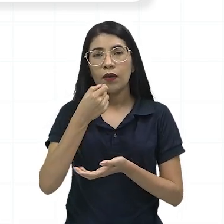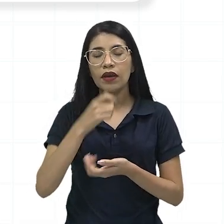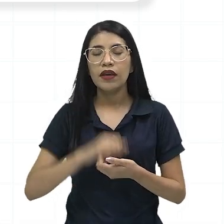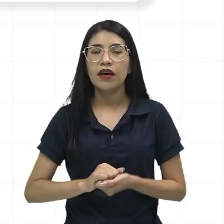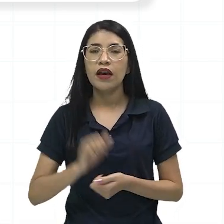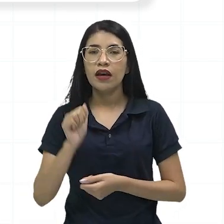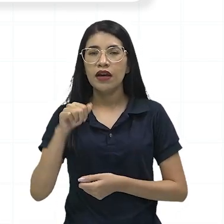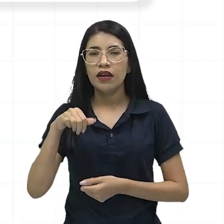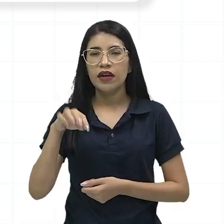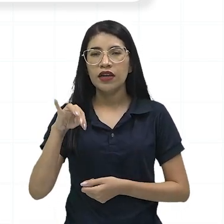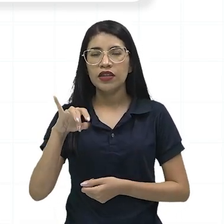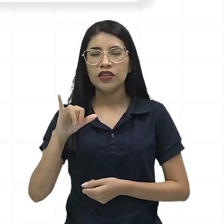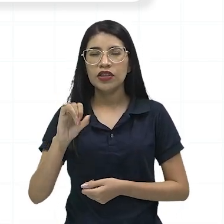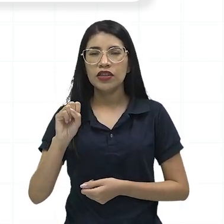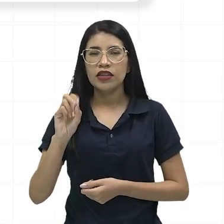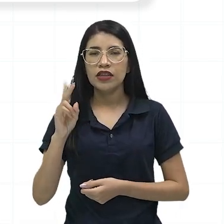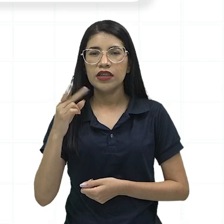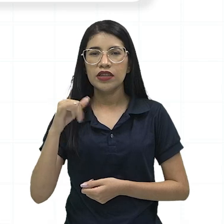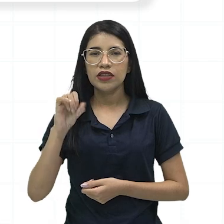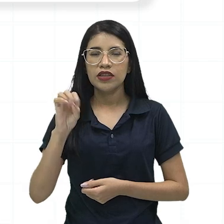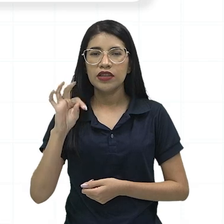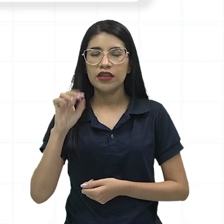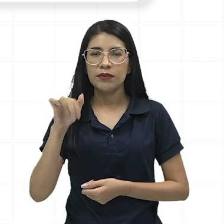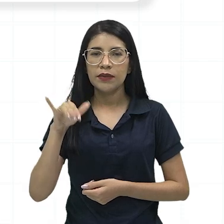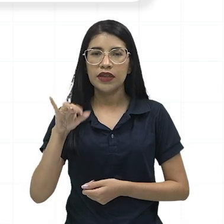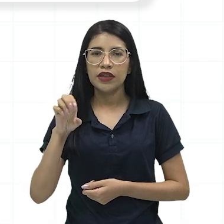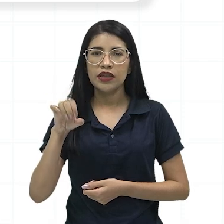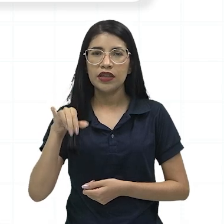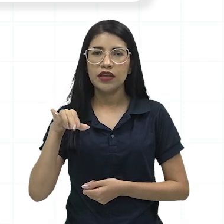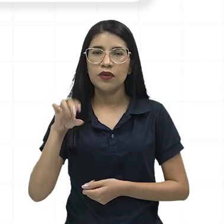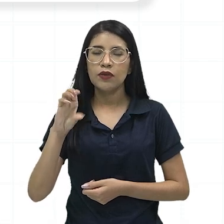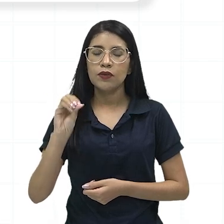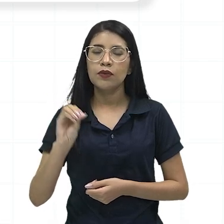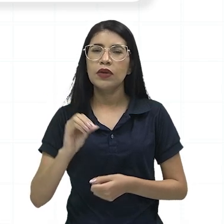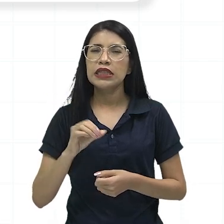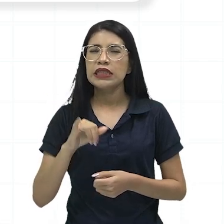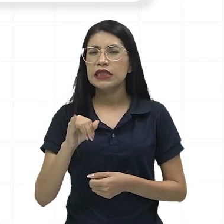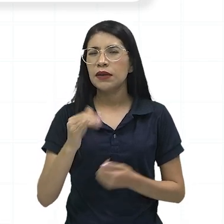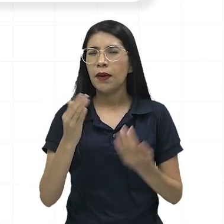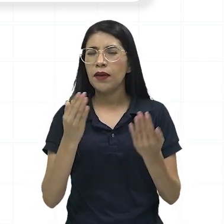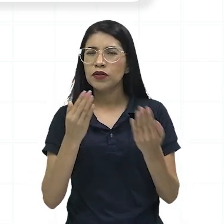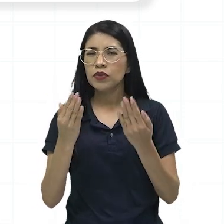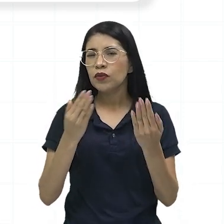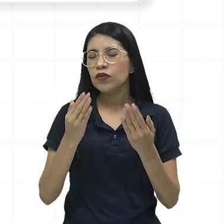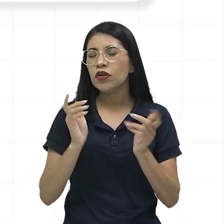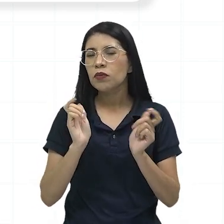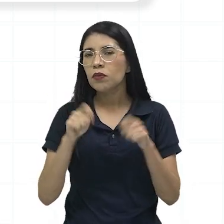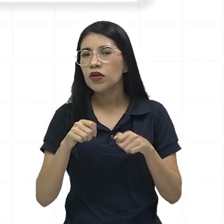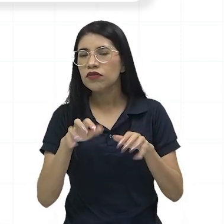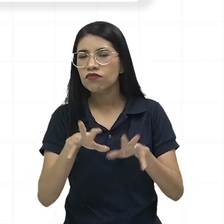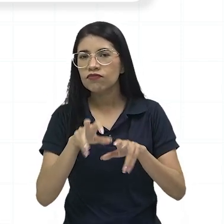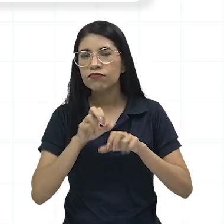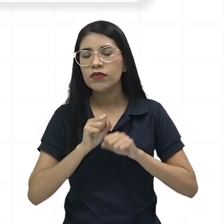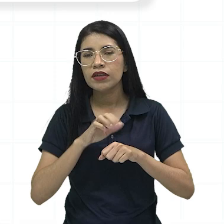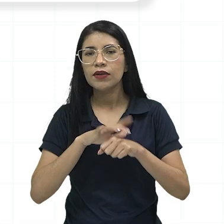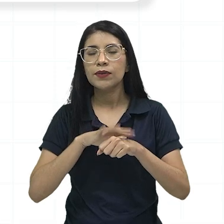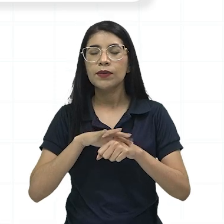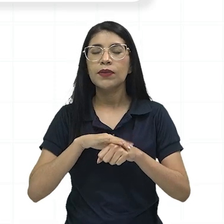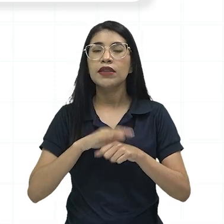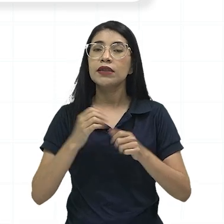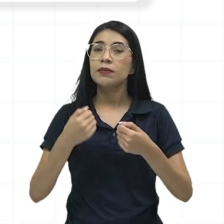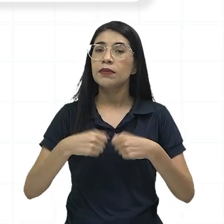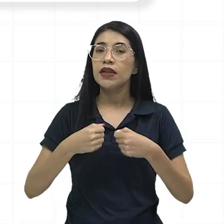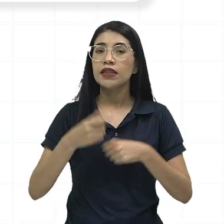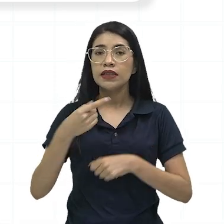no caso de você apresentar esses sintomas, né, e desconfiar que possa estar contaminado por essa doença,